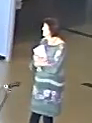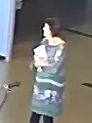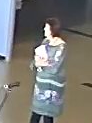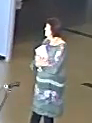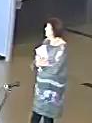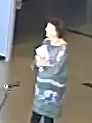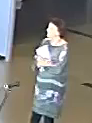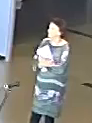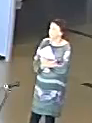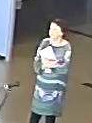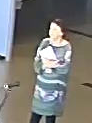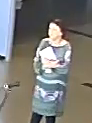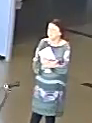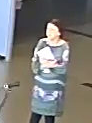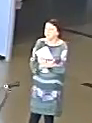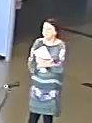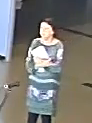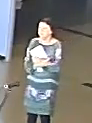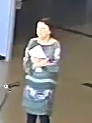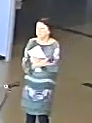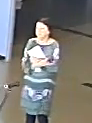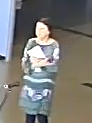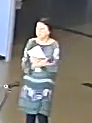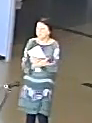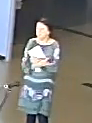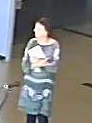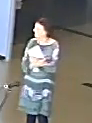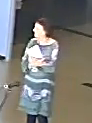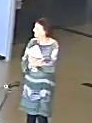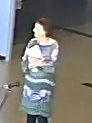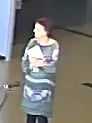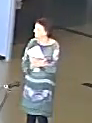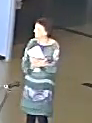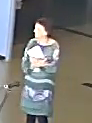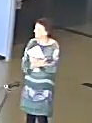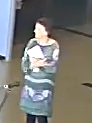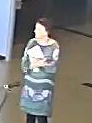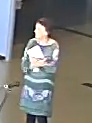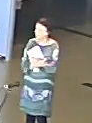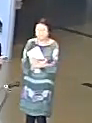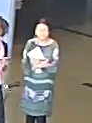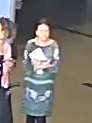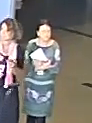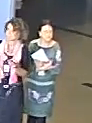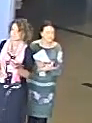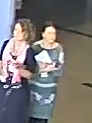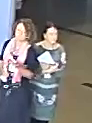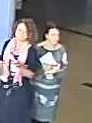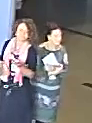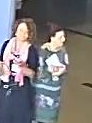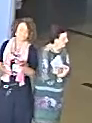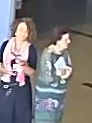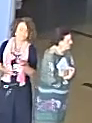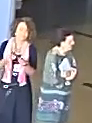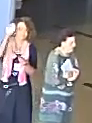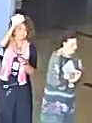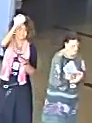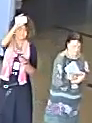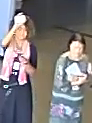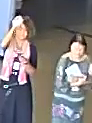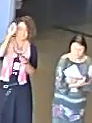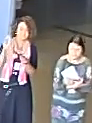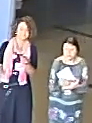decreto ainda não foi cumprido em sua totalidade né se a gente pega aí um um dado de do ano passado 80%